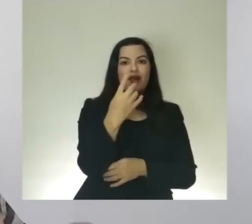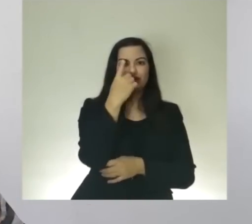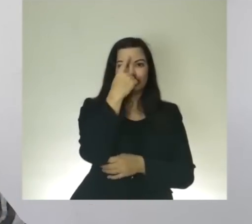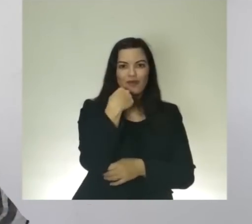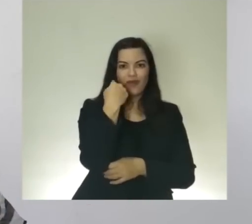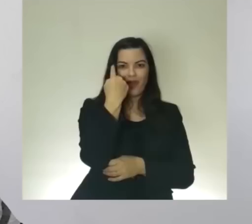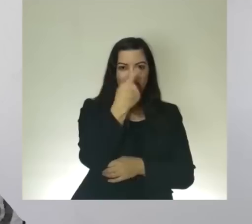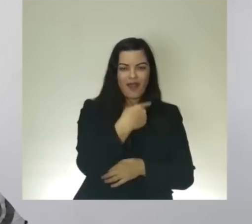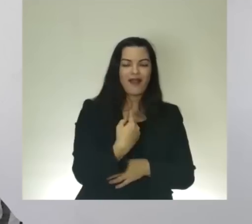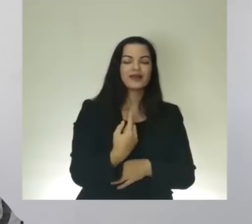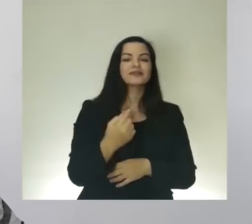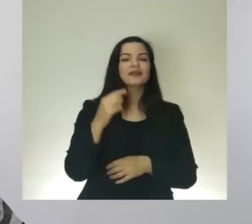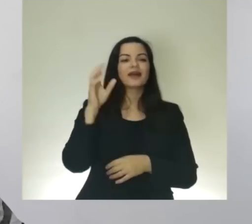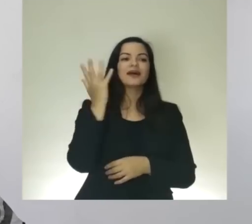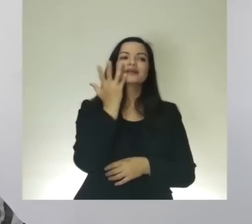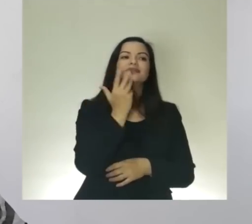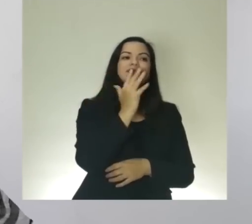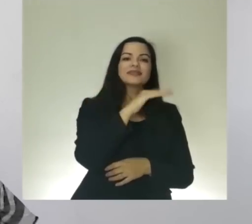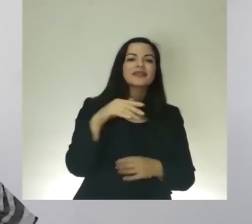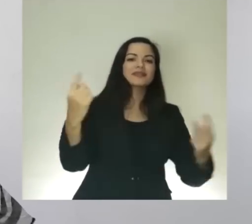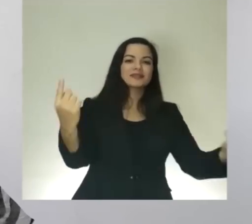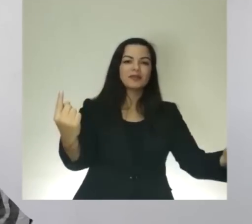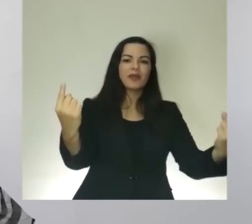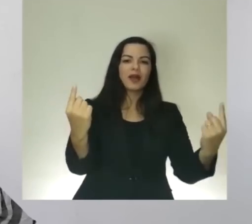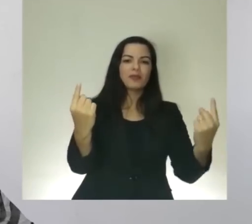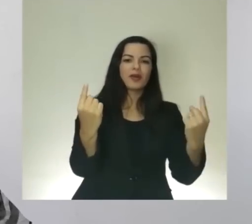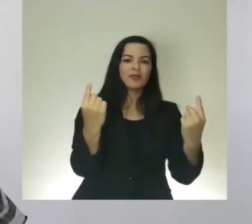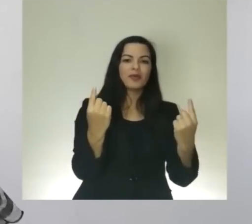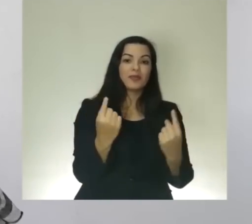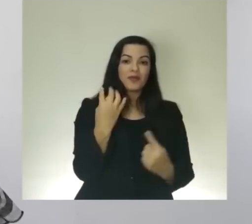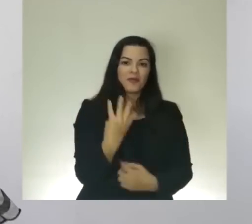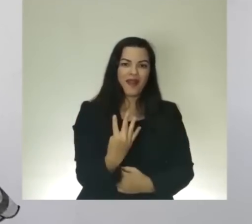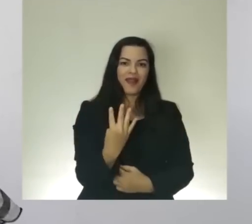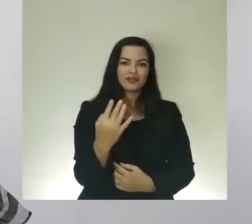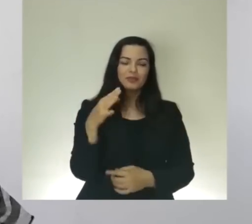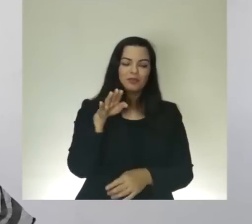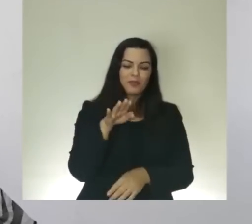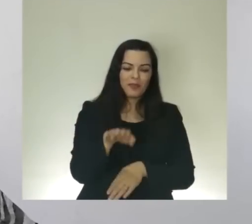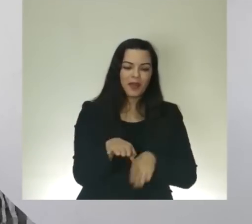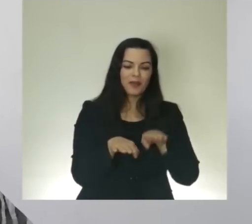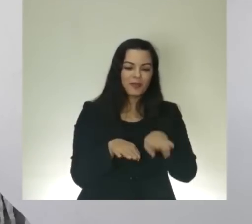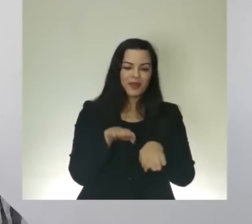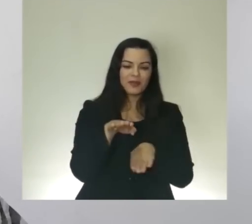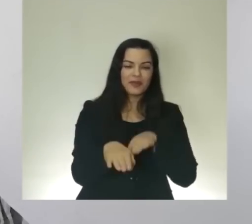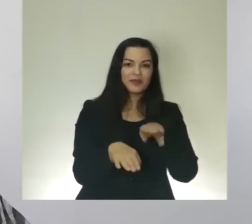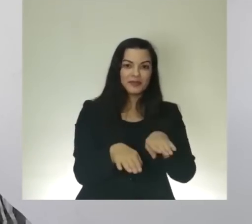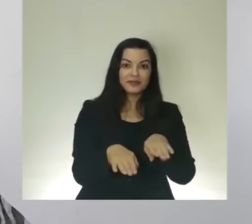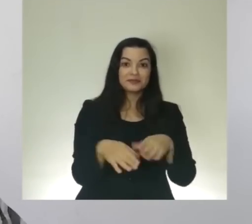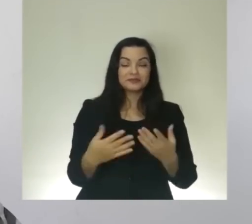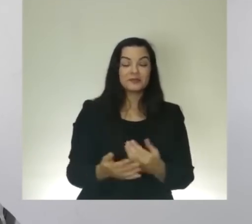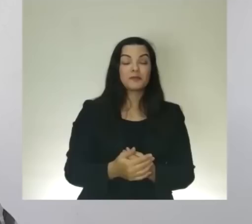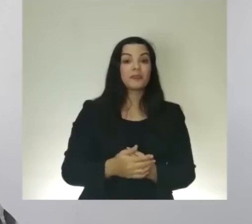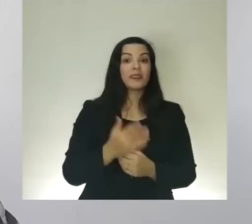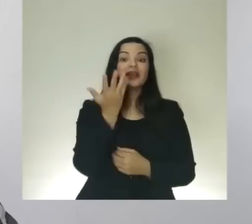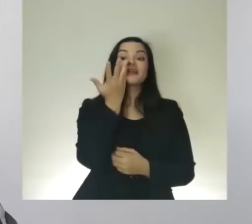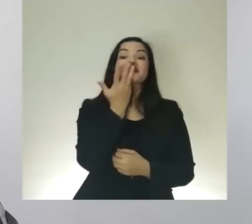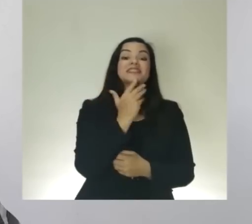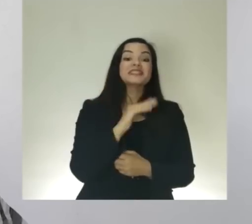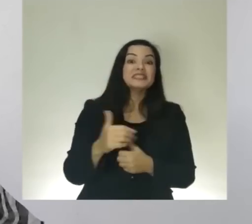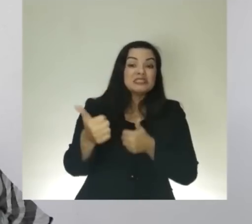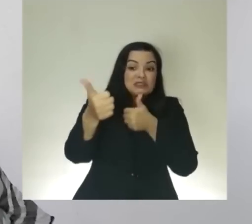podem dar mais 4 passos. Quando as crianças estiverem bem pertinho do